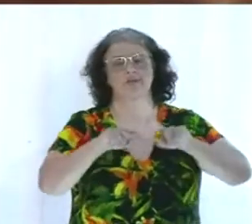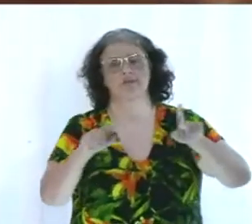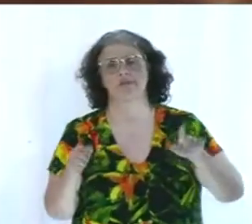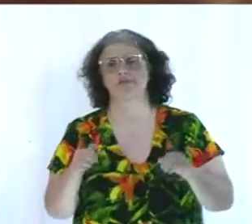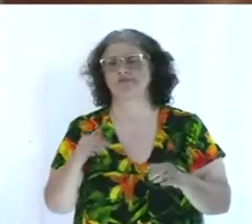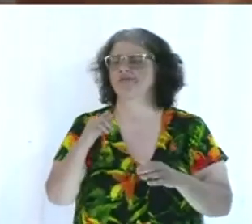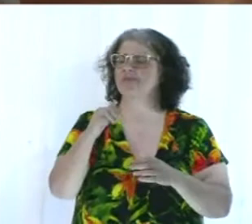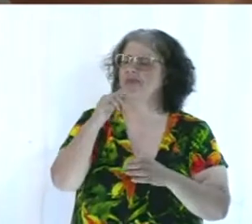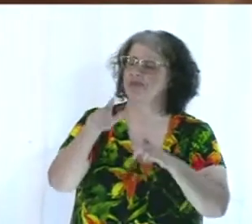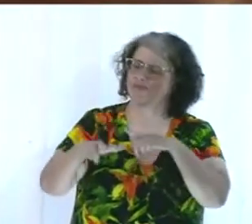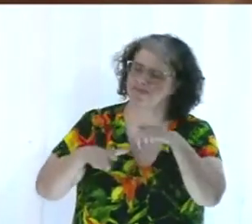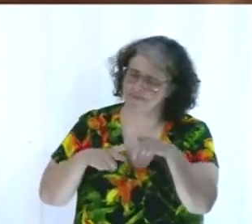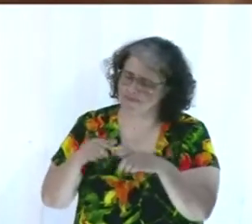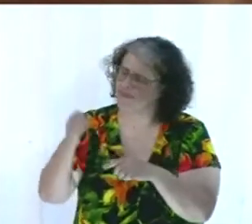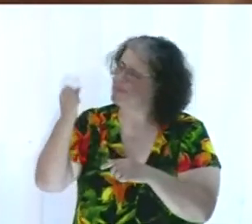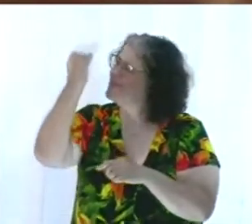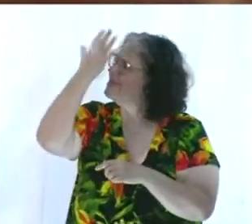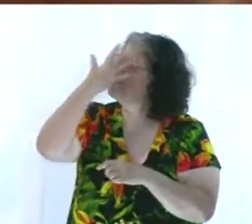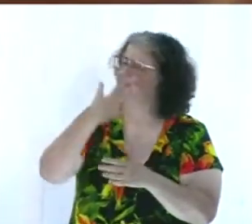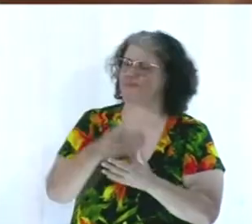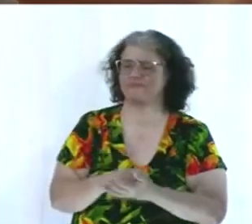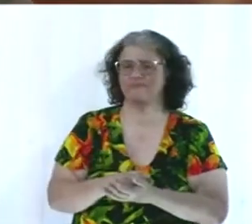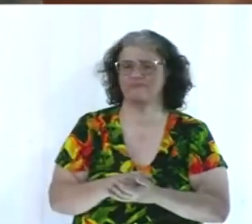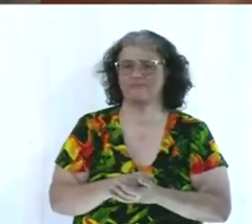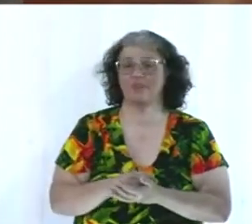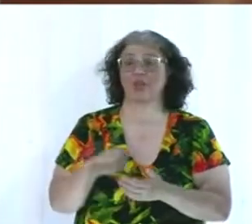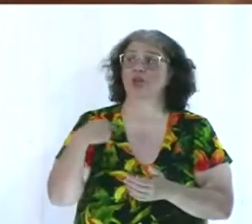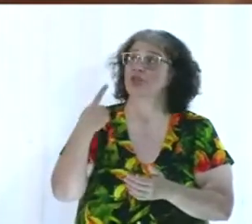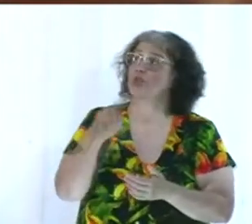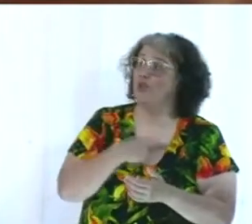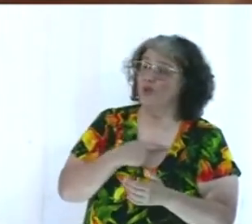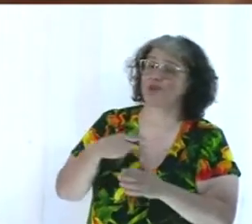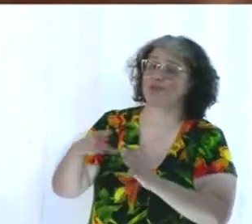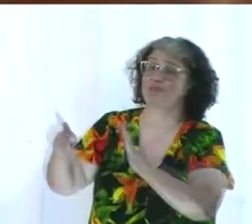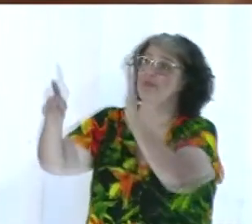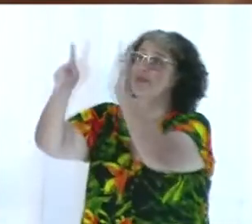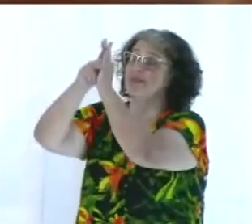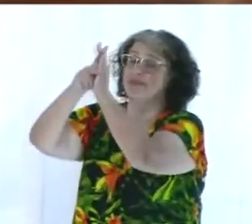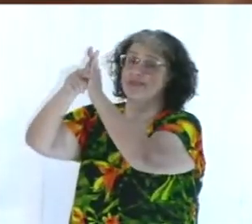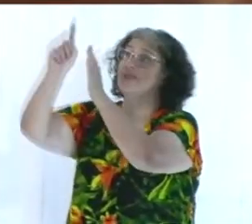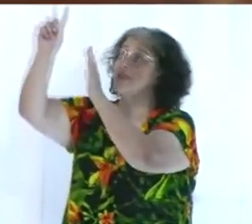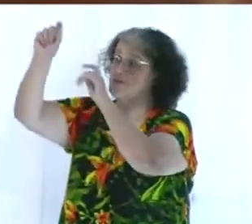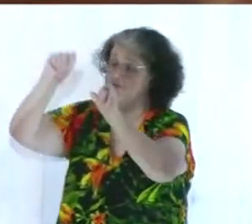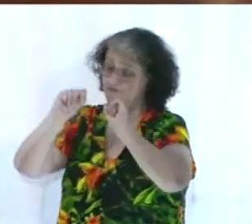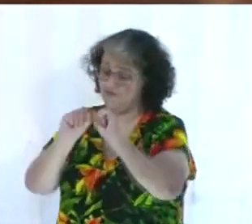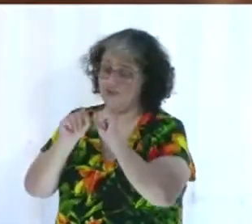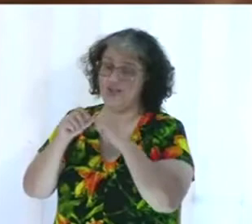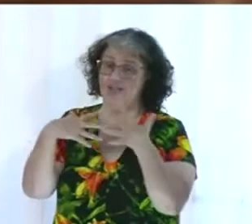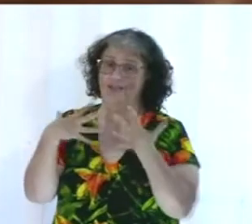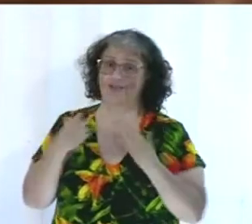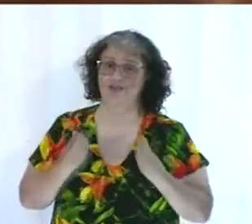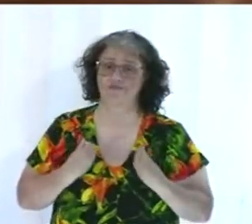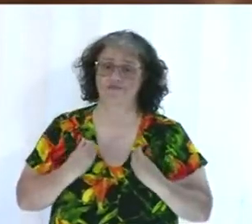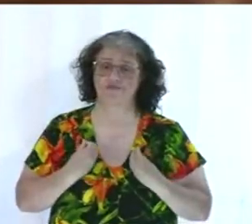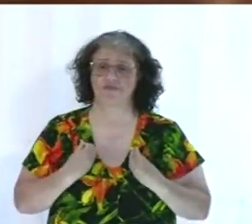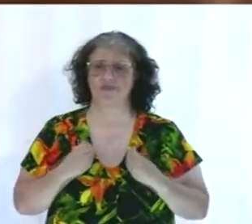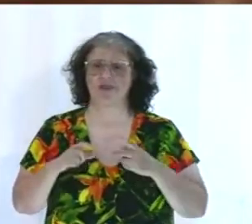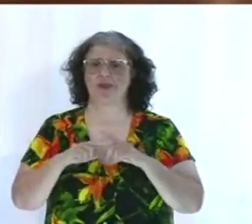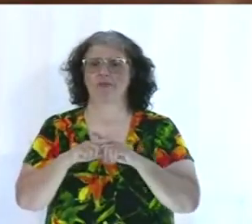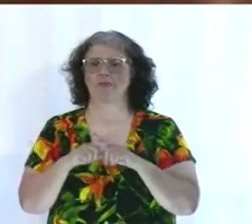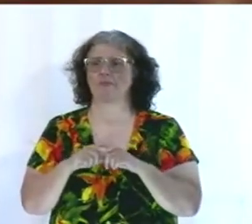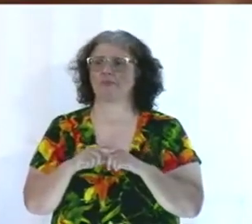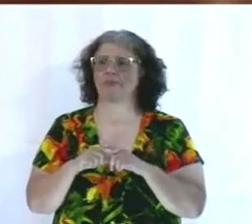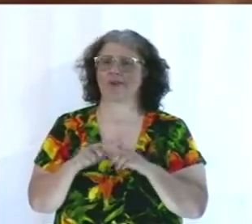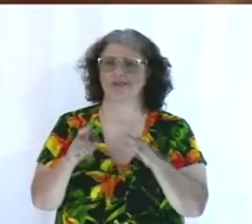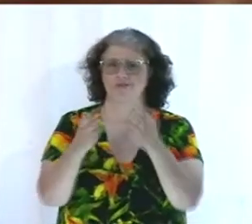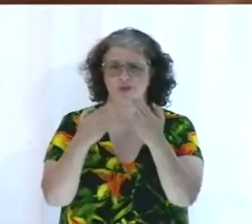Efésios capítulo 2, versos 10. Pois nós somos feituras dele, mas você deve lembrar que um morto não fala. Como é que um morto vai poder